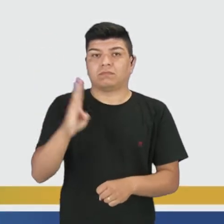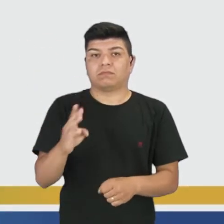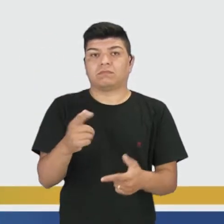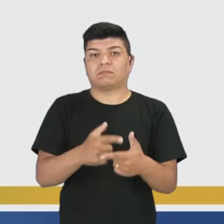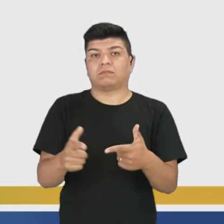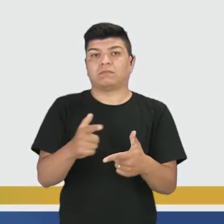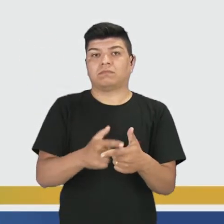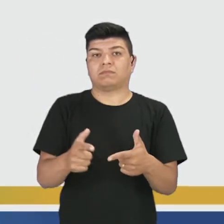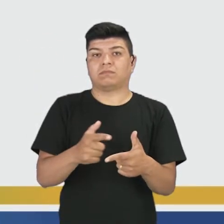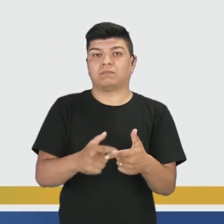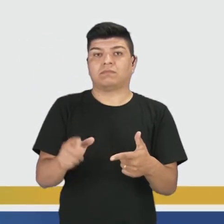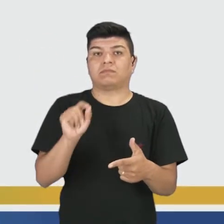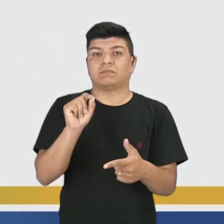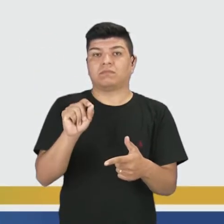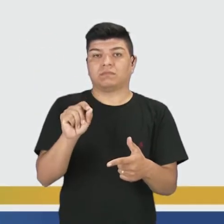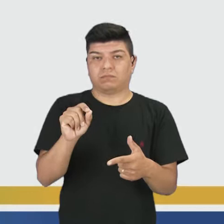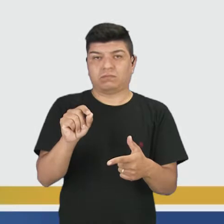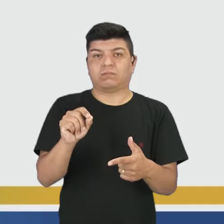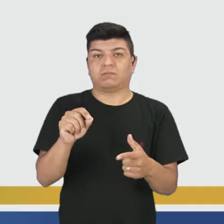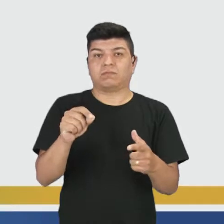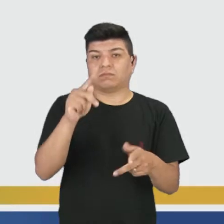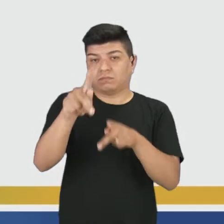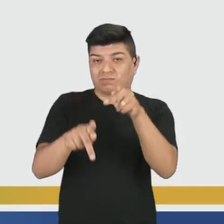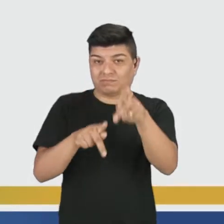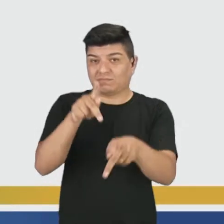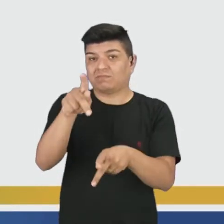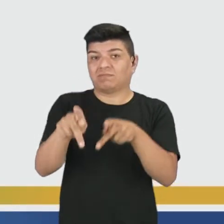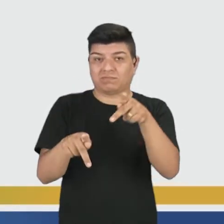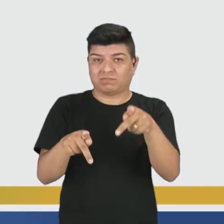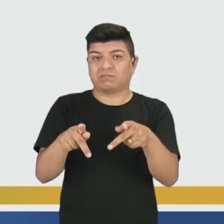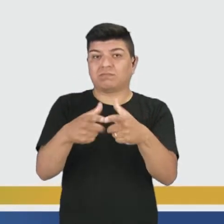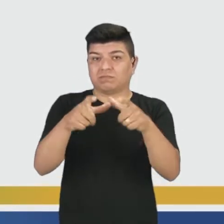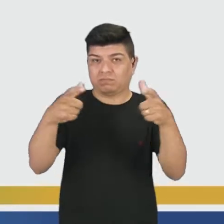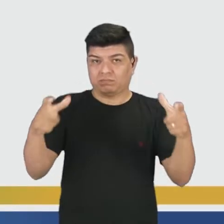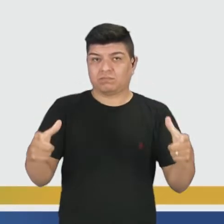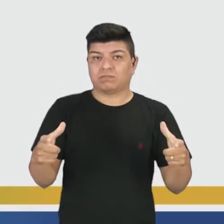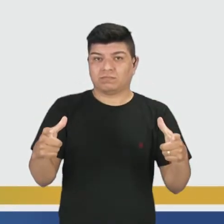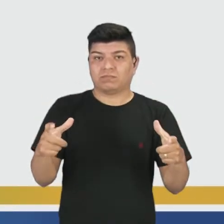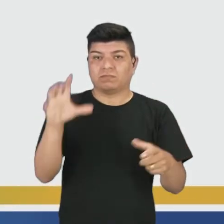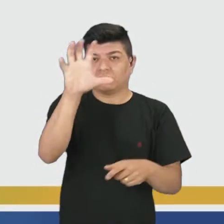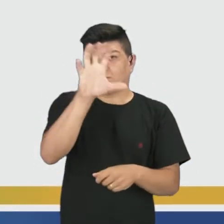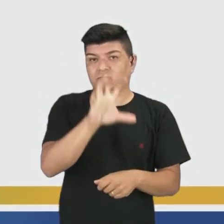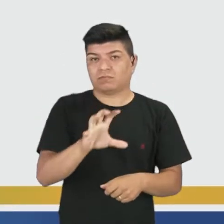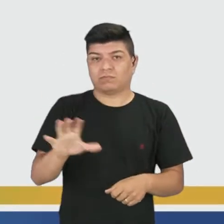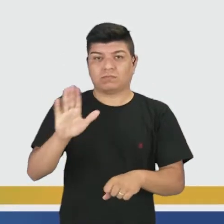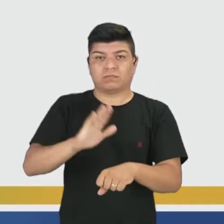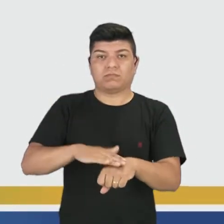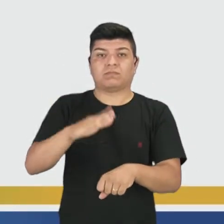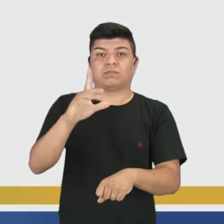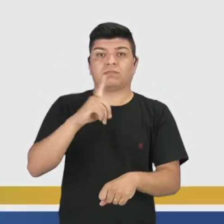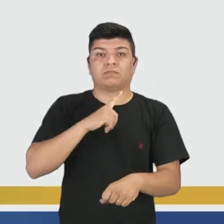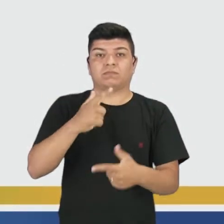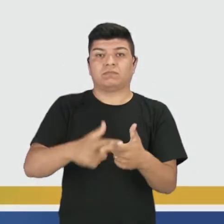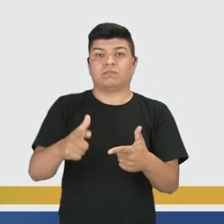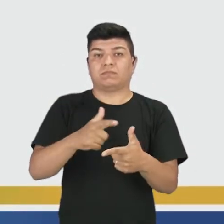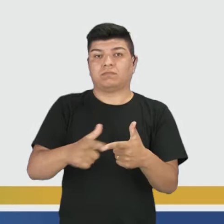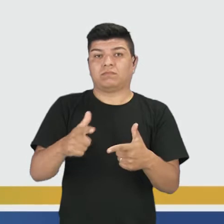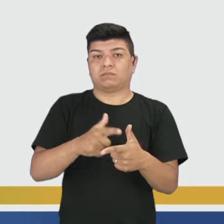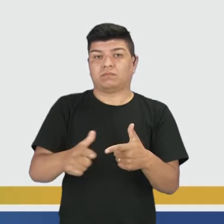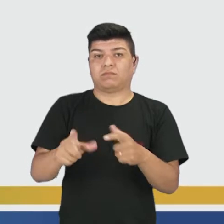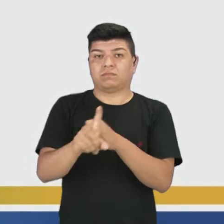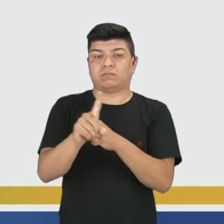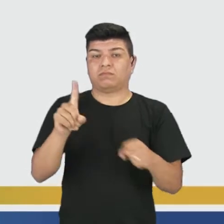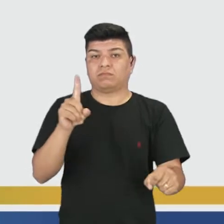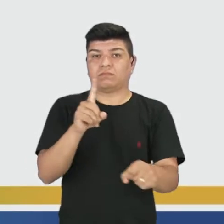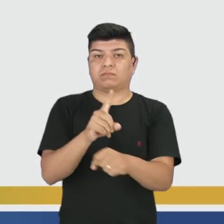um problema que afeta grande parte da população brasileira. As regiões mais afetadas desses